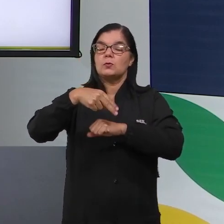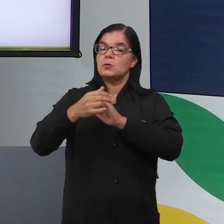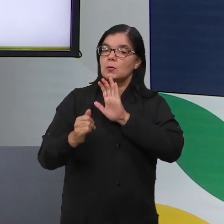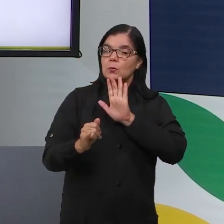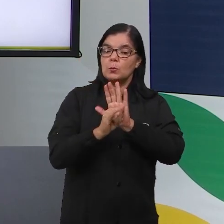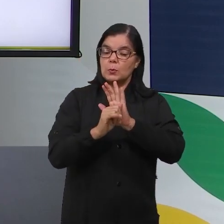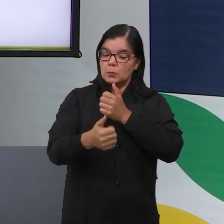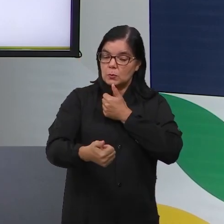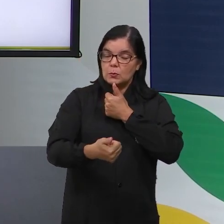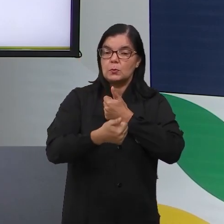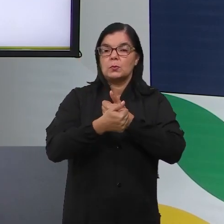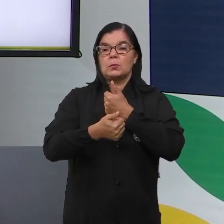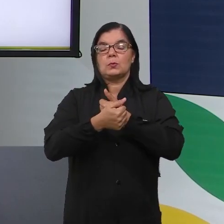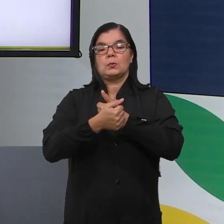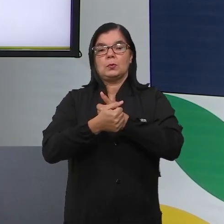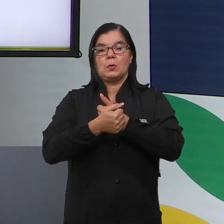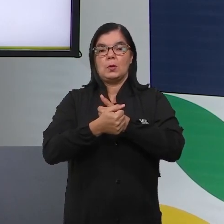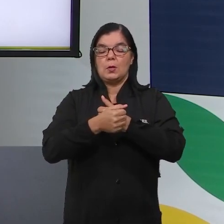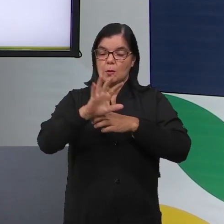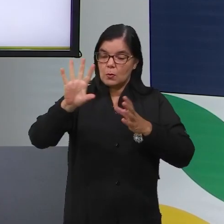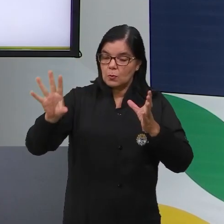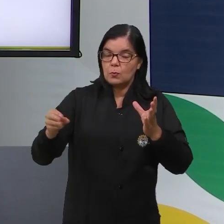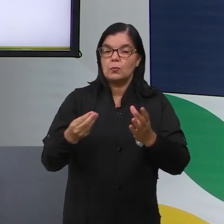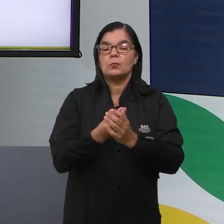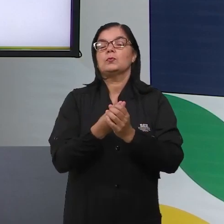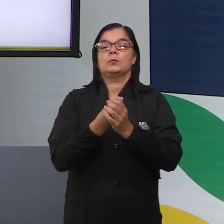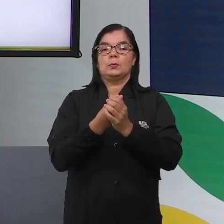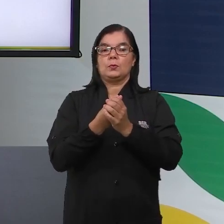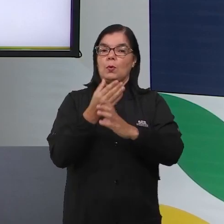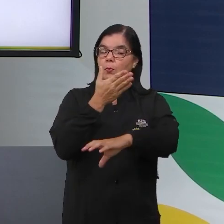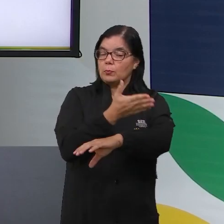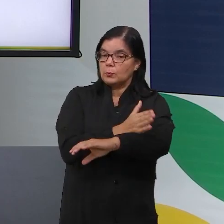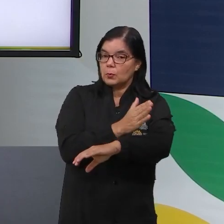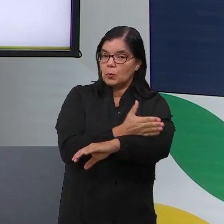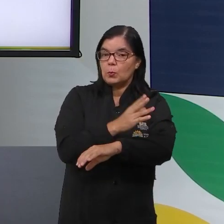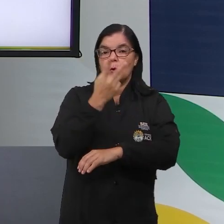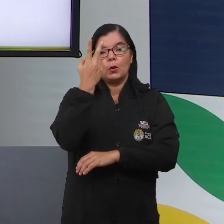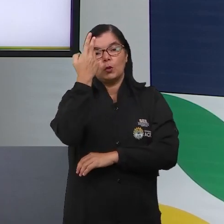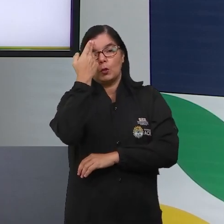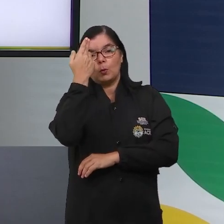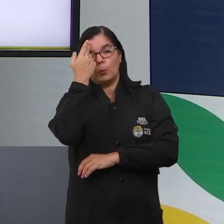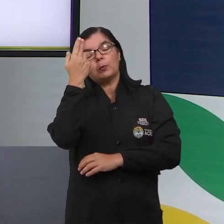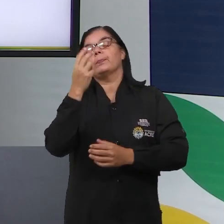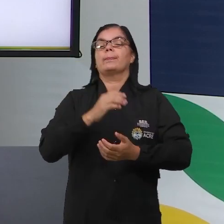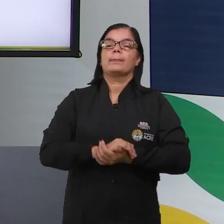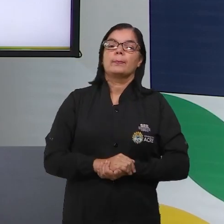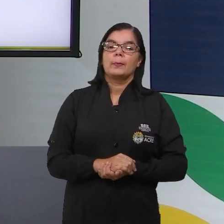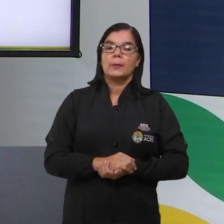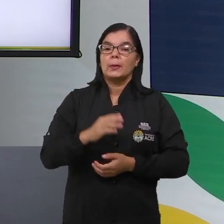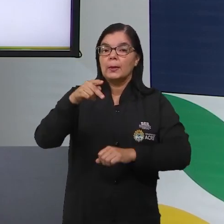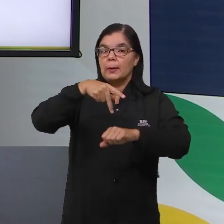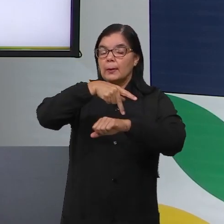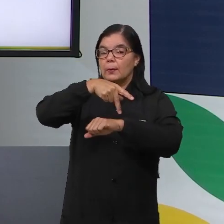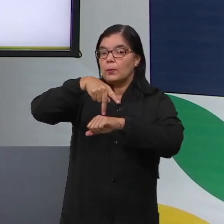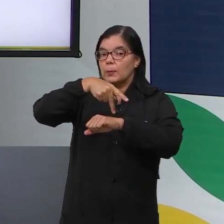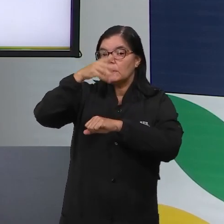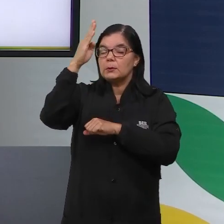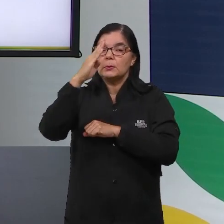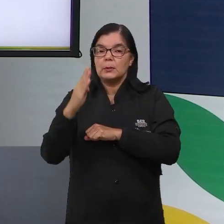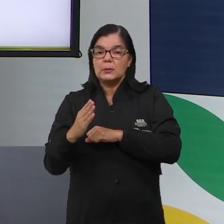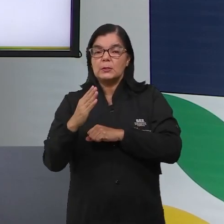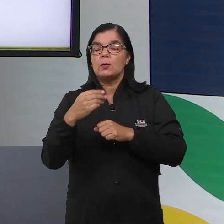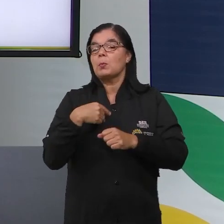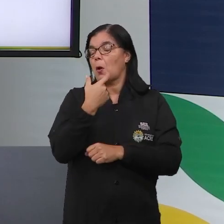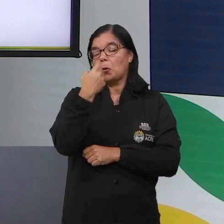se aproximando e inserindo aquilo como uma prática comum deles. O Brasil aconteceu, mas o Brasil não